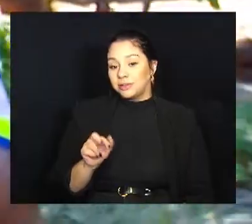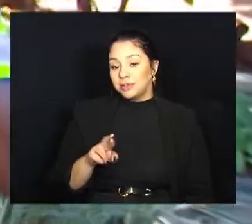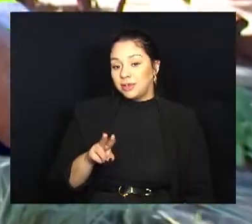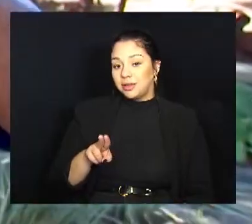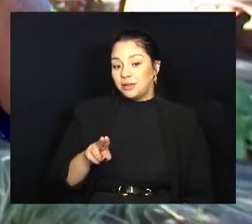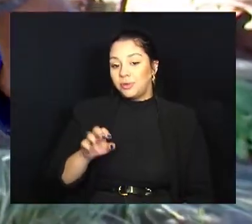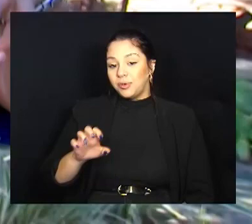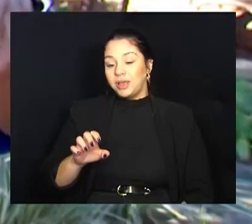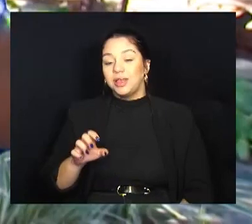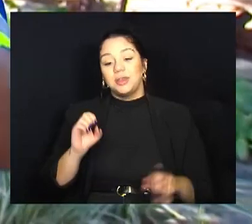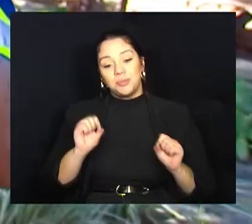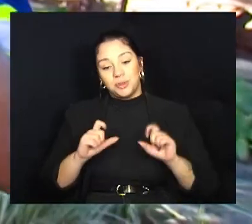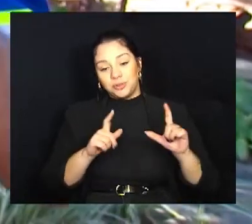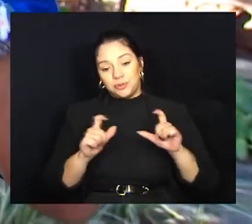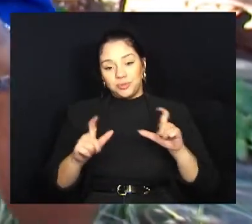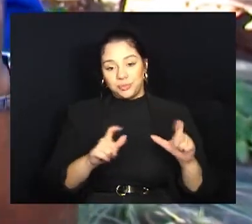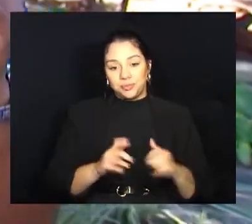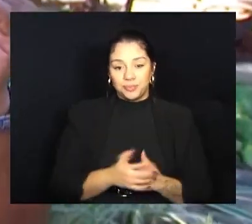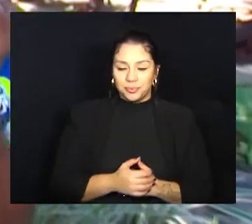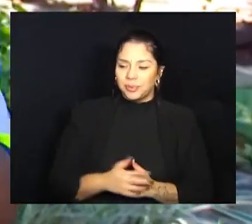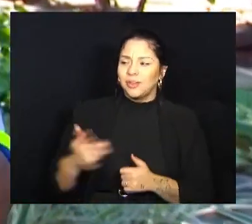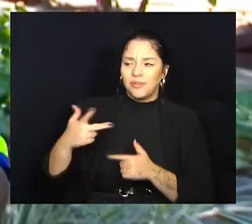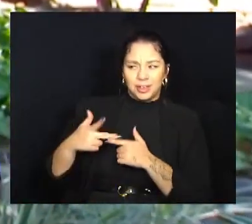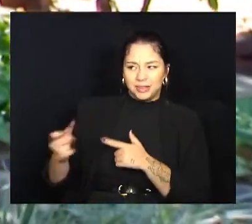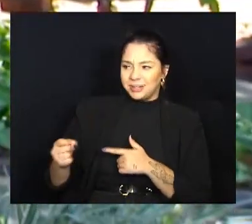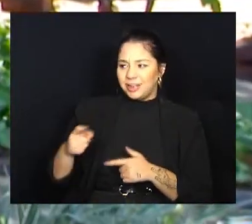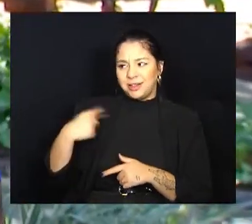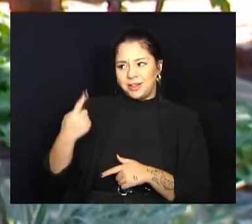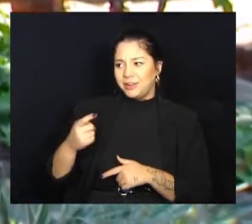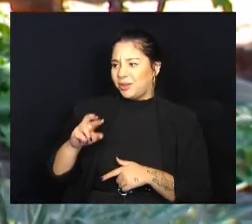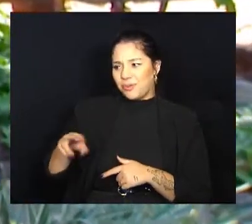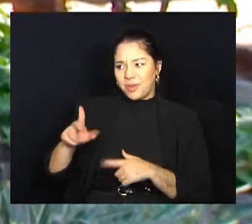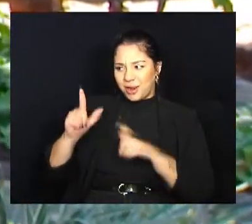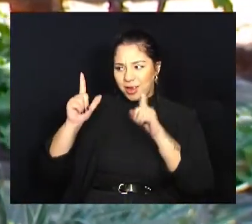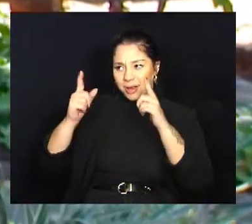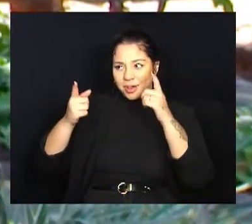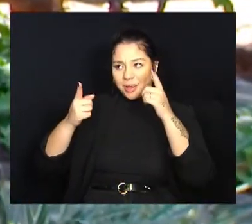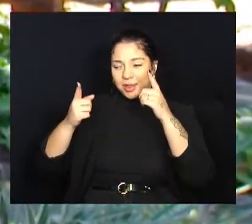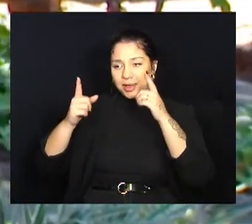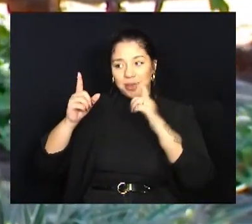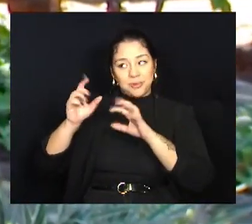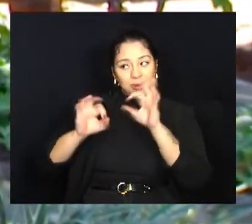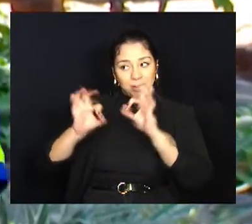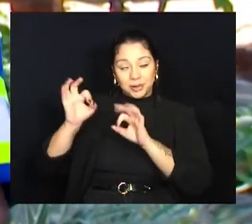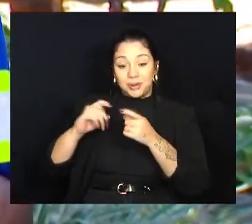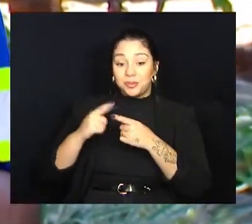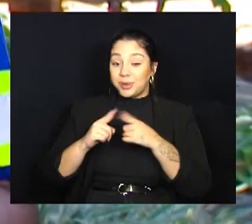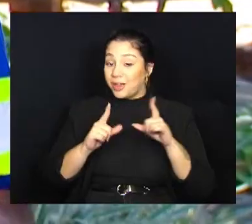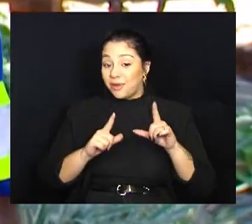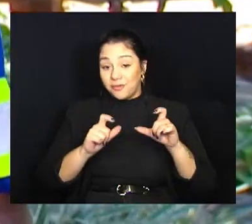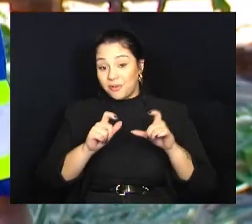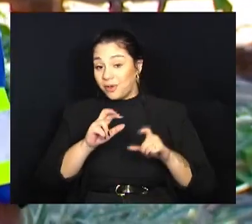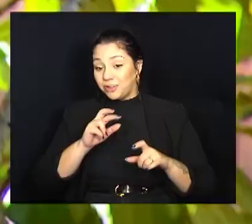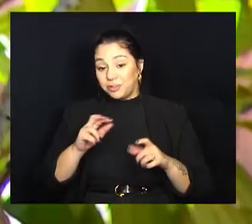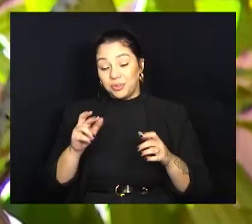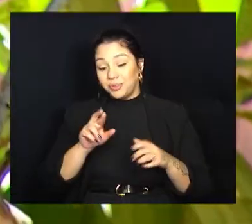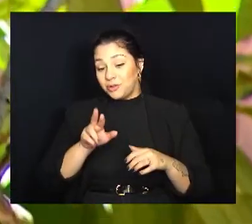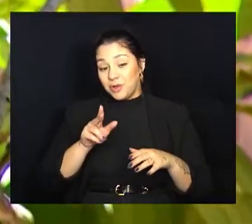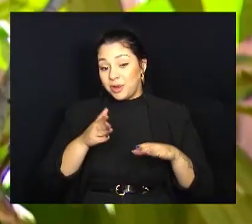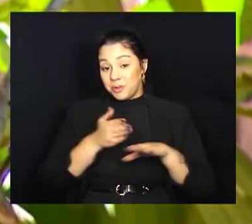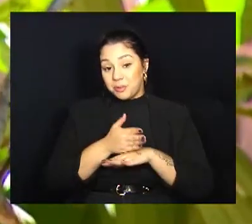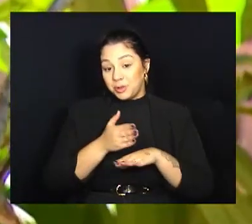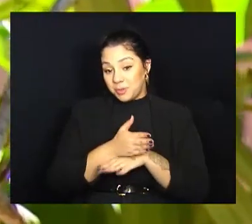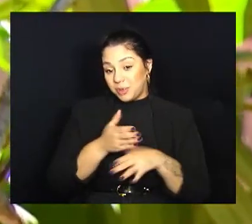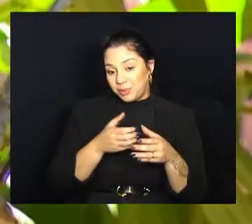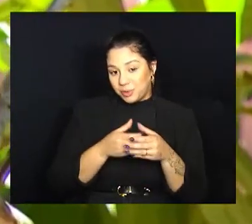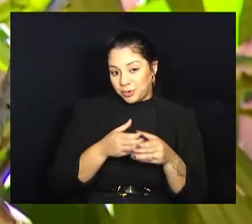fotografá-lo. Ganhar não estava em seus planos, pois a foto foi tirada sequer com a pretensão de participar do concurso. O